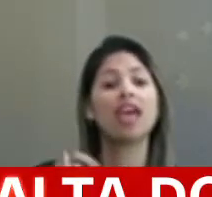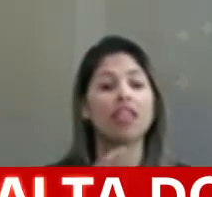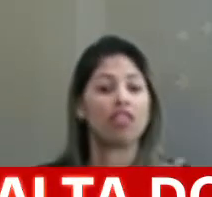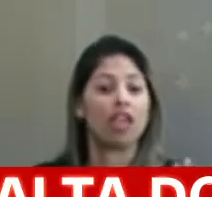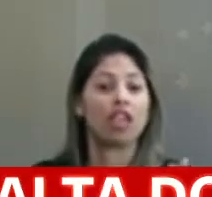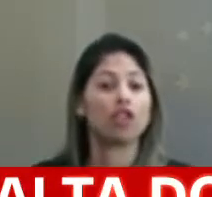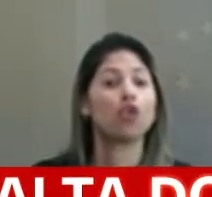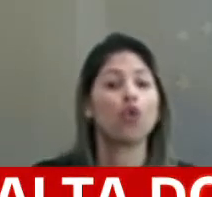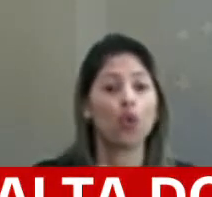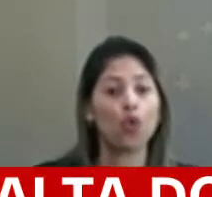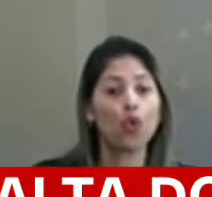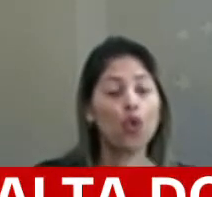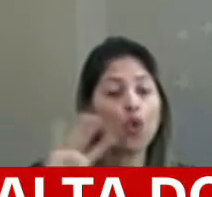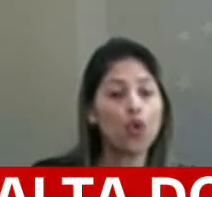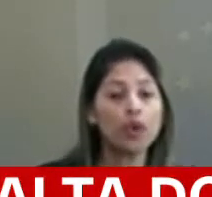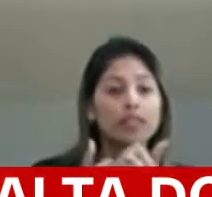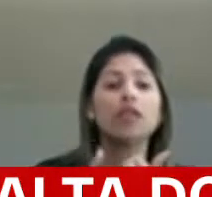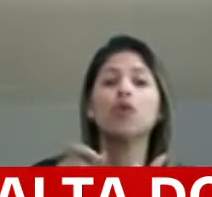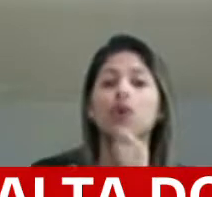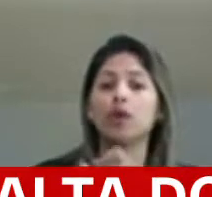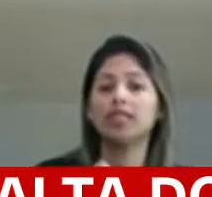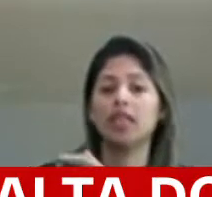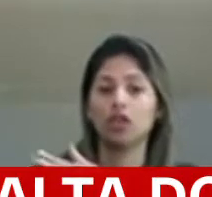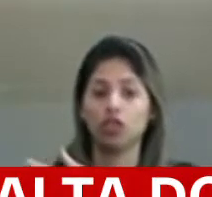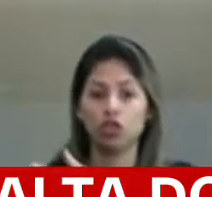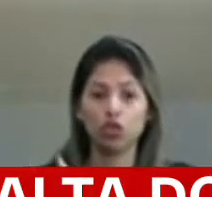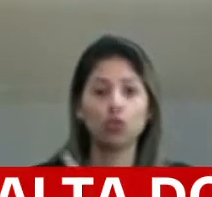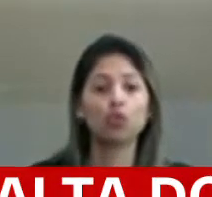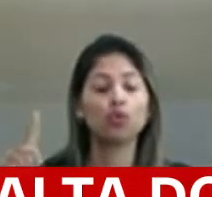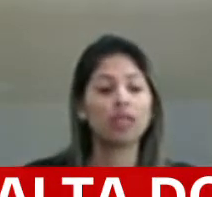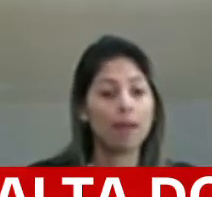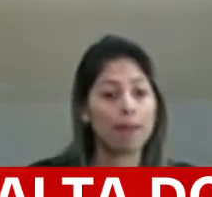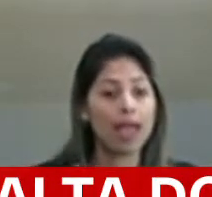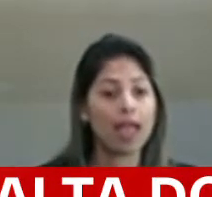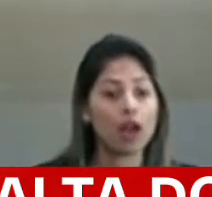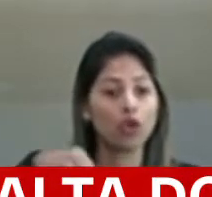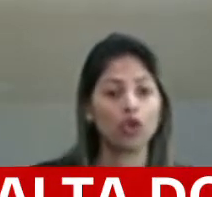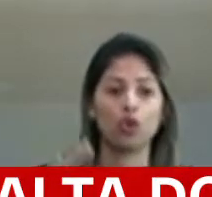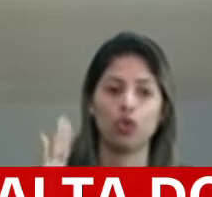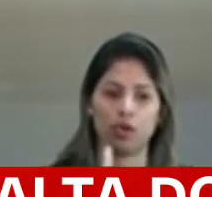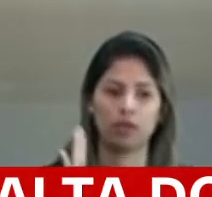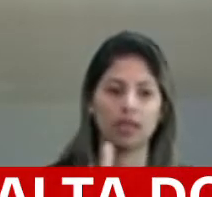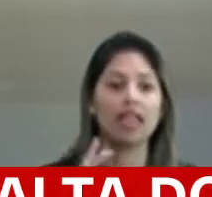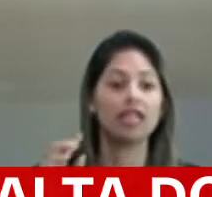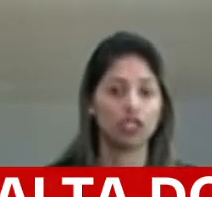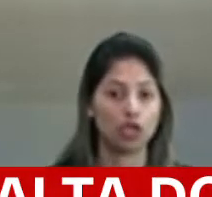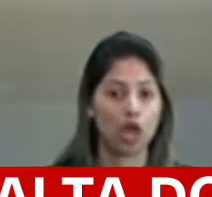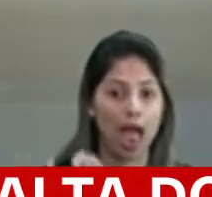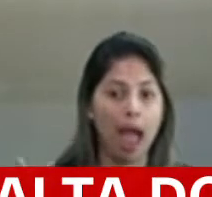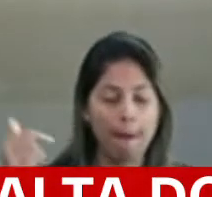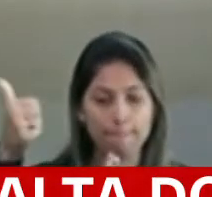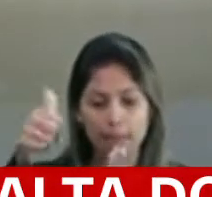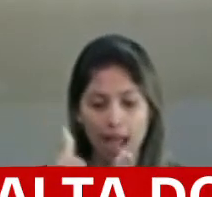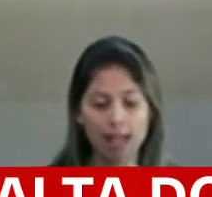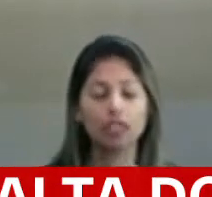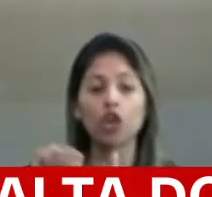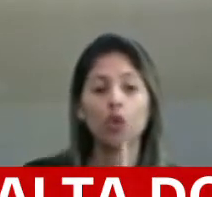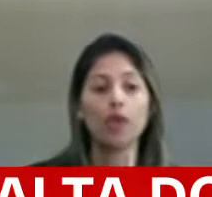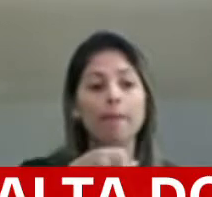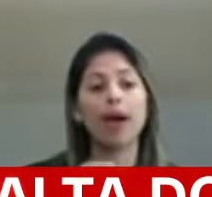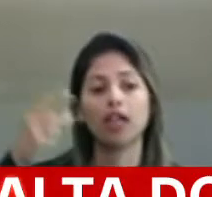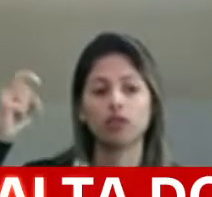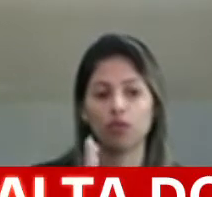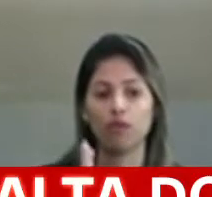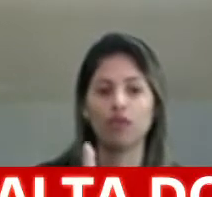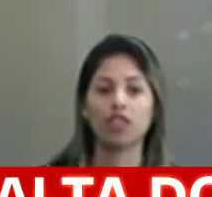nossa consultoria, pelos institutos e os instrumentos que o Senado Federal dispõe para avaliar o impacto